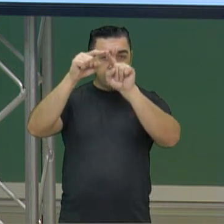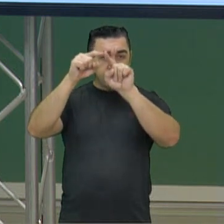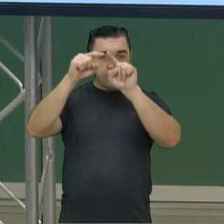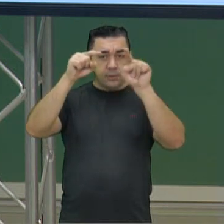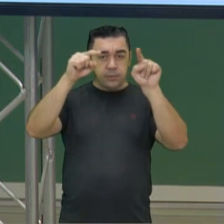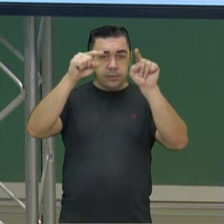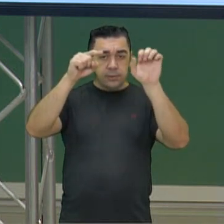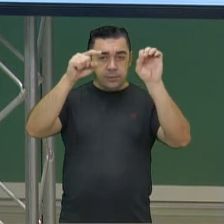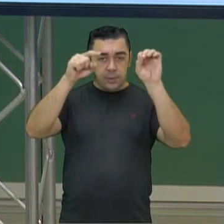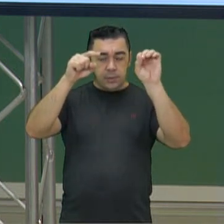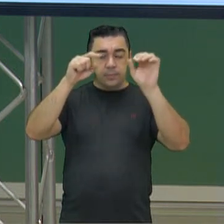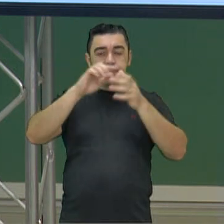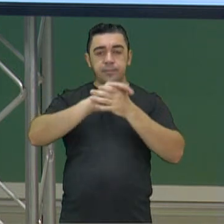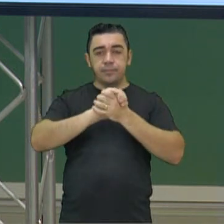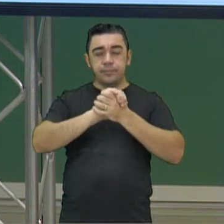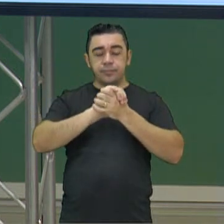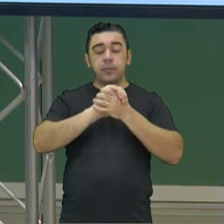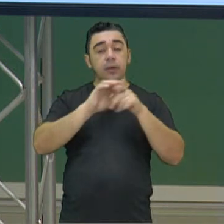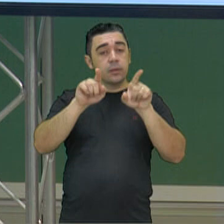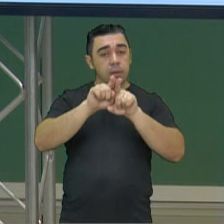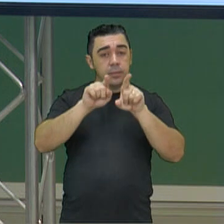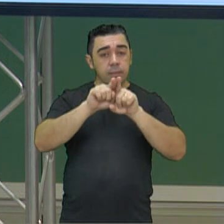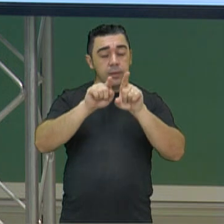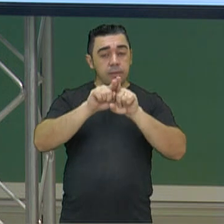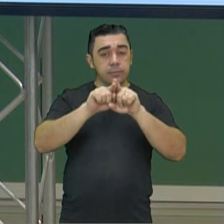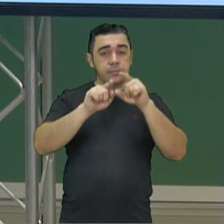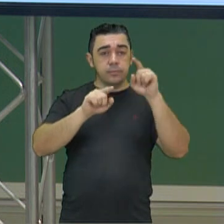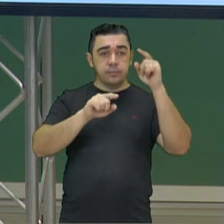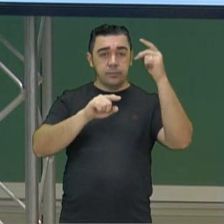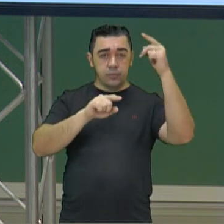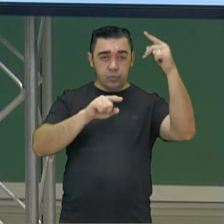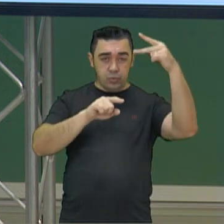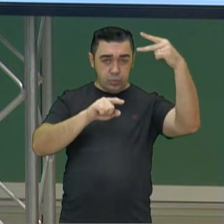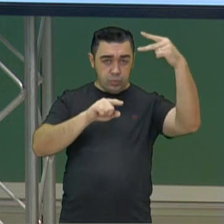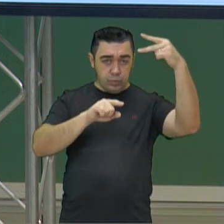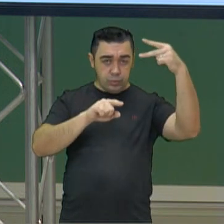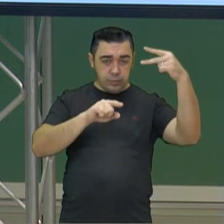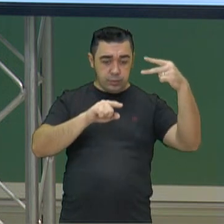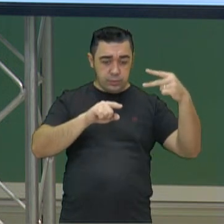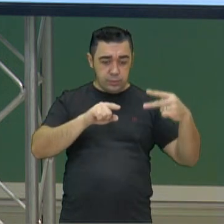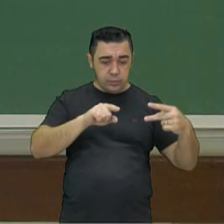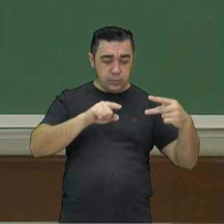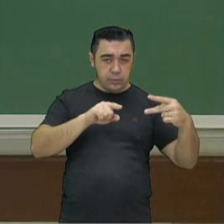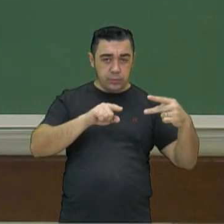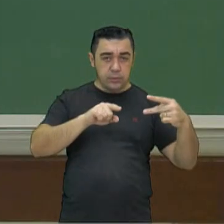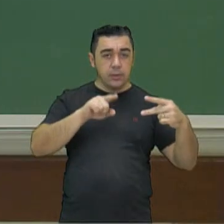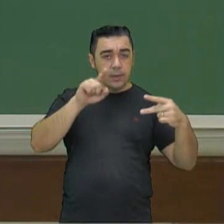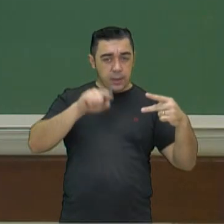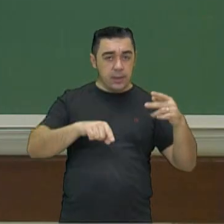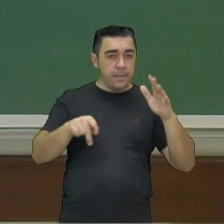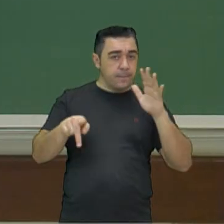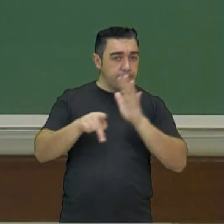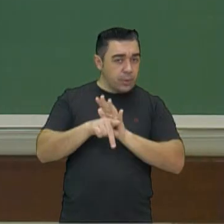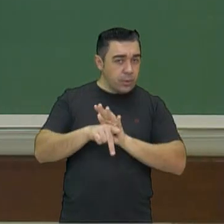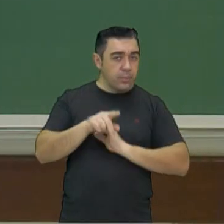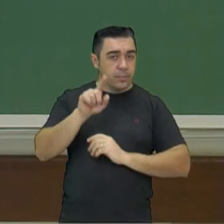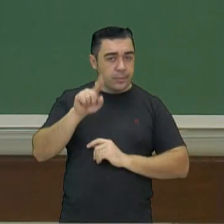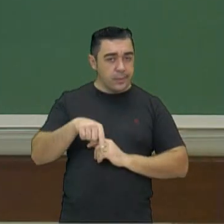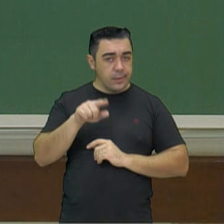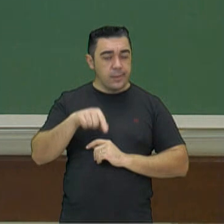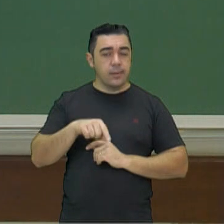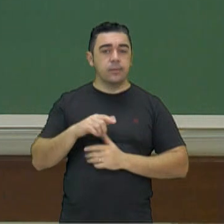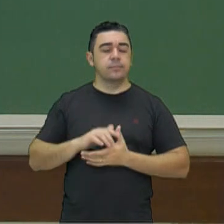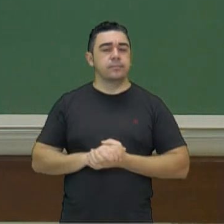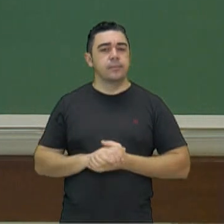foco. E temos também, né, que o ponto 2, 2 pertence à elipse. Então, aqui você já